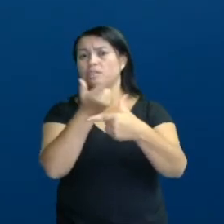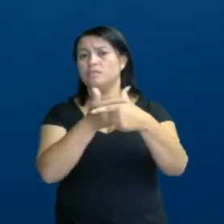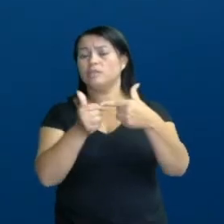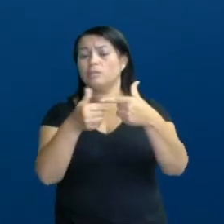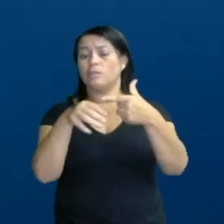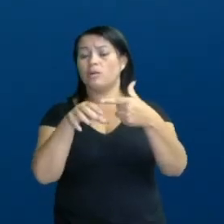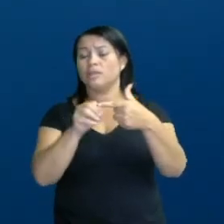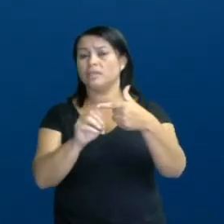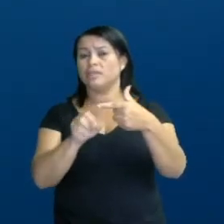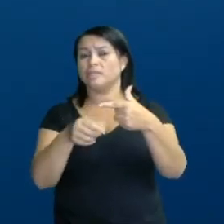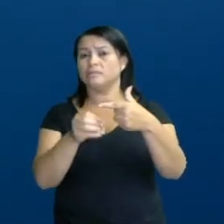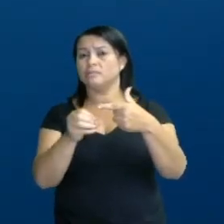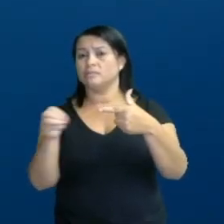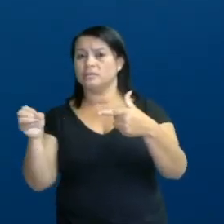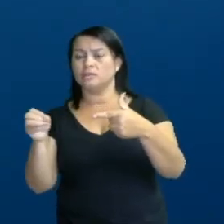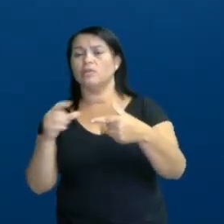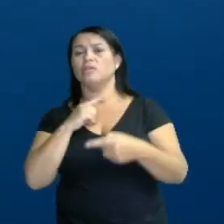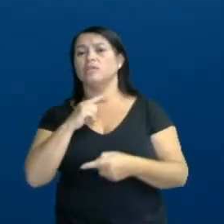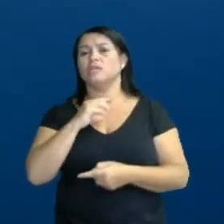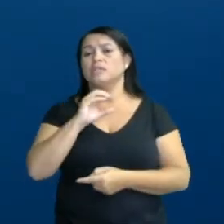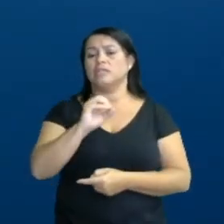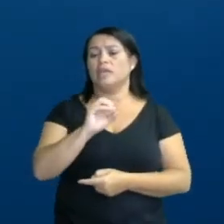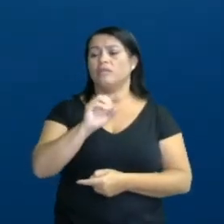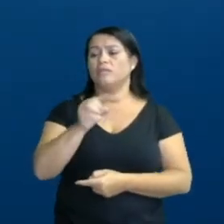eu vou ter